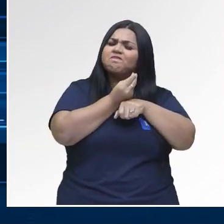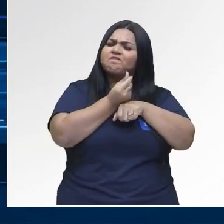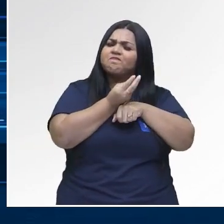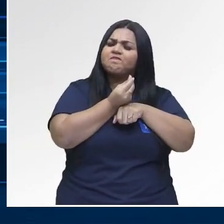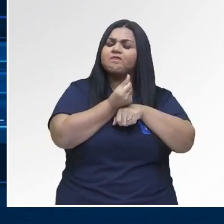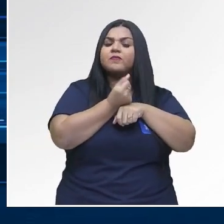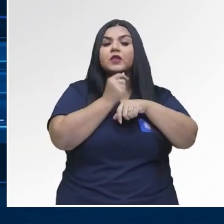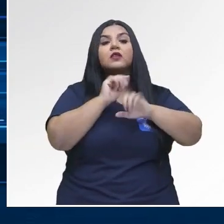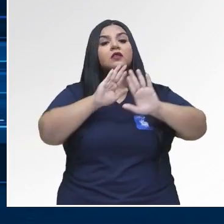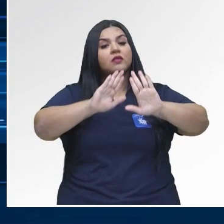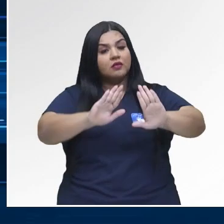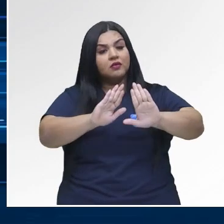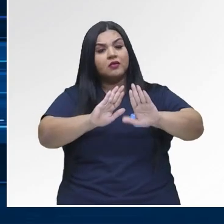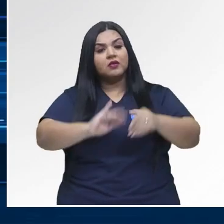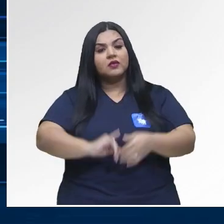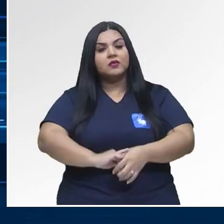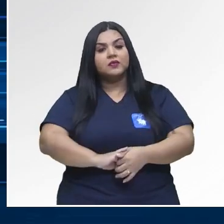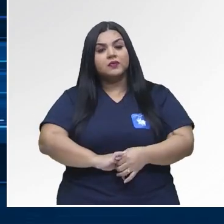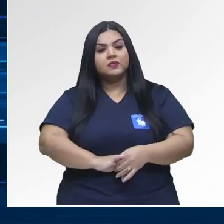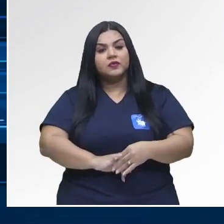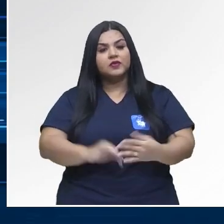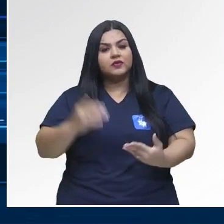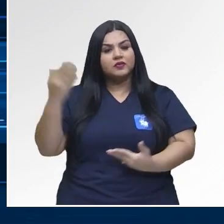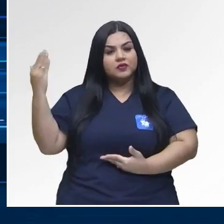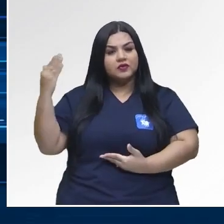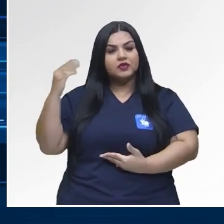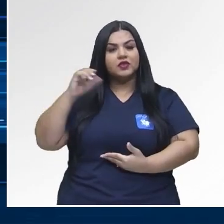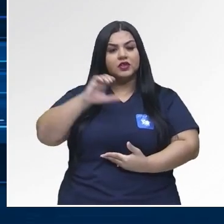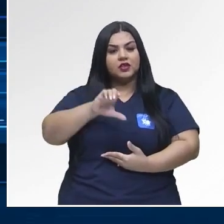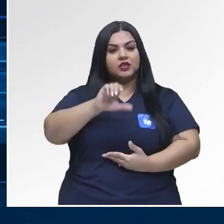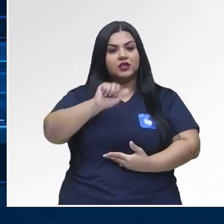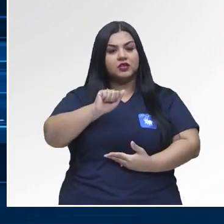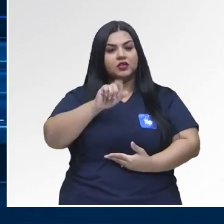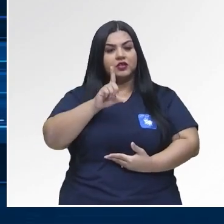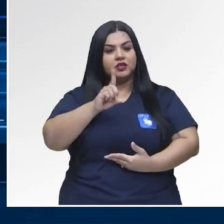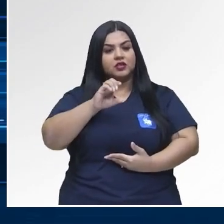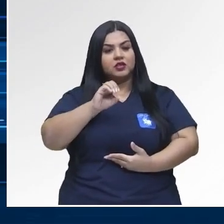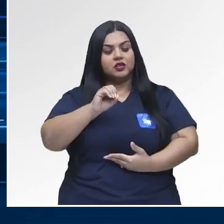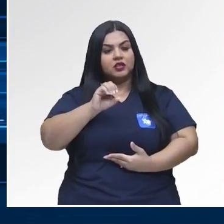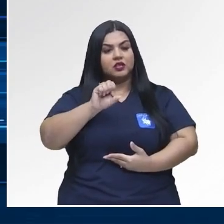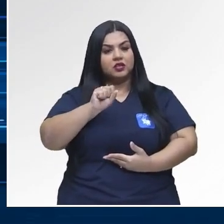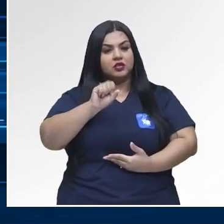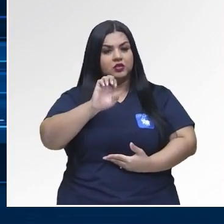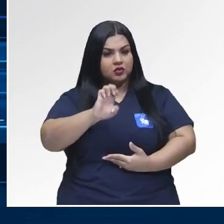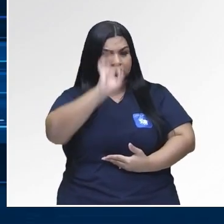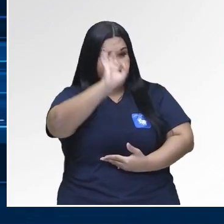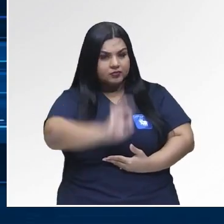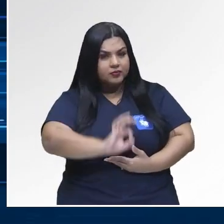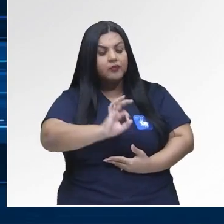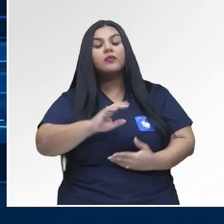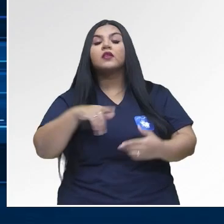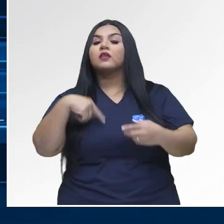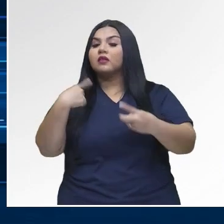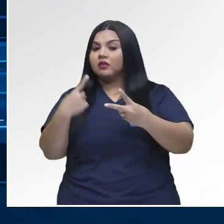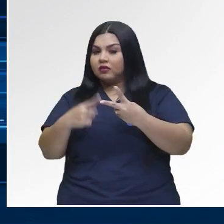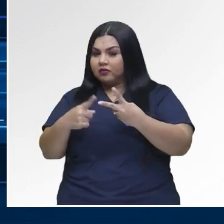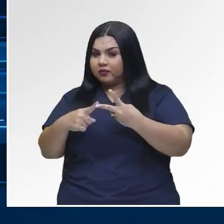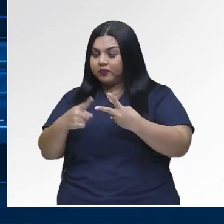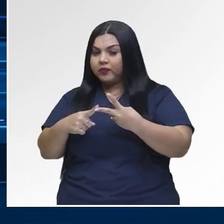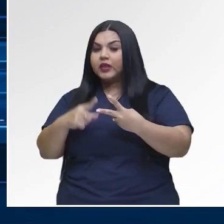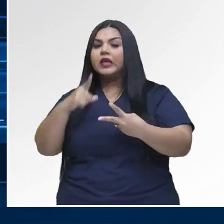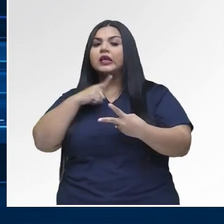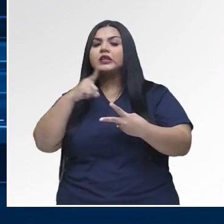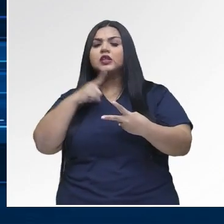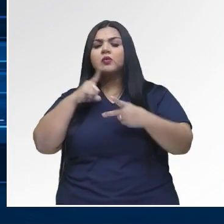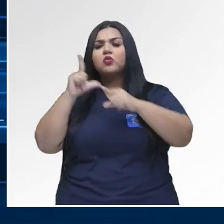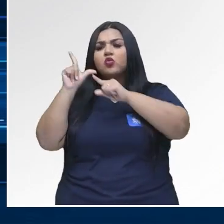Logo, olha só, eu tenho o que eu chamo de acidose, certo? E quando eu tenho uma